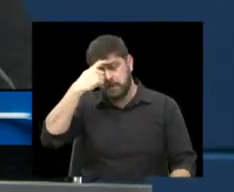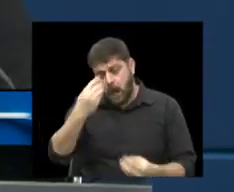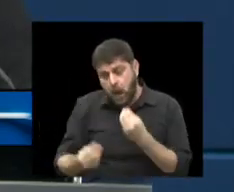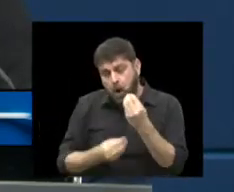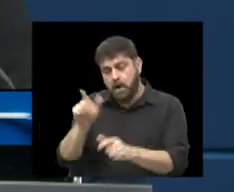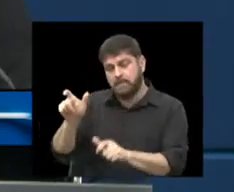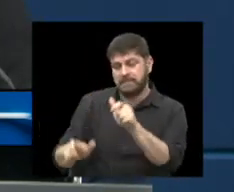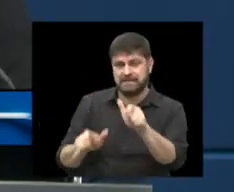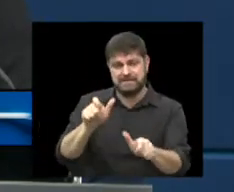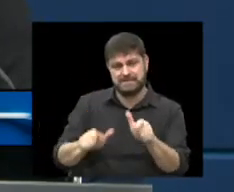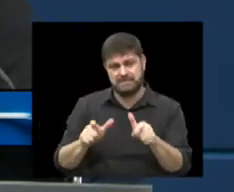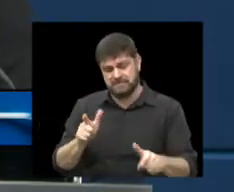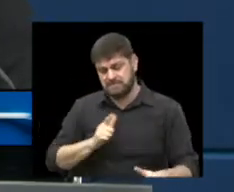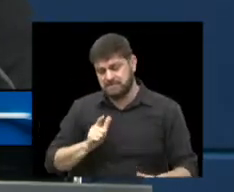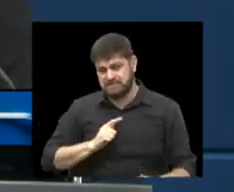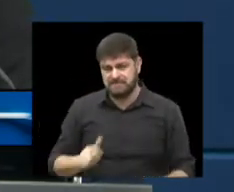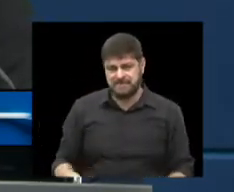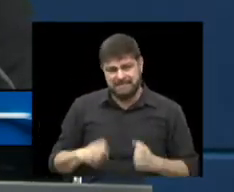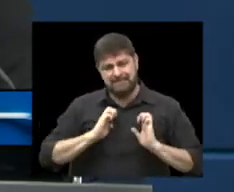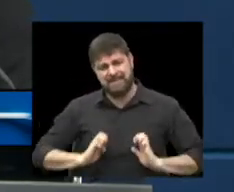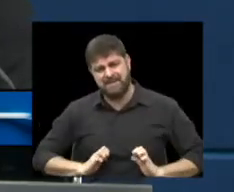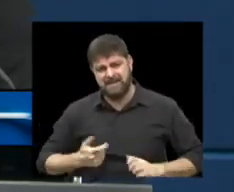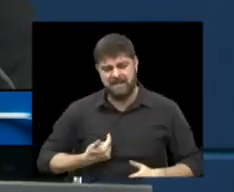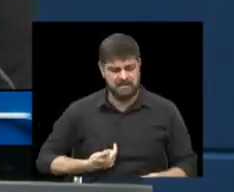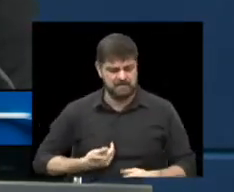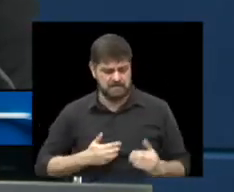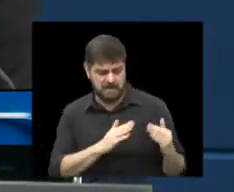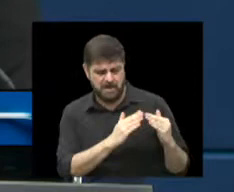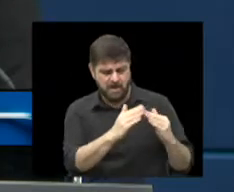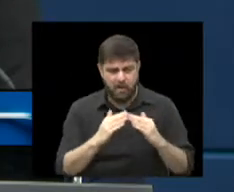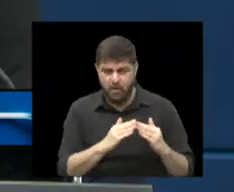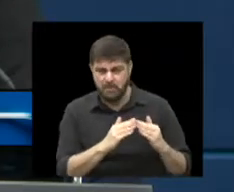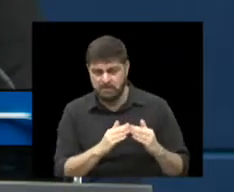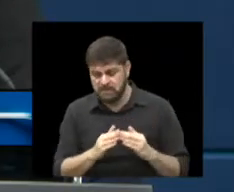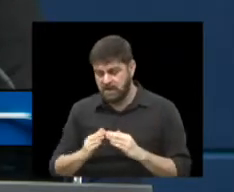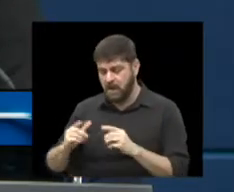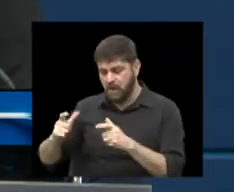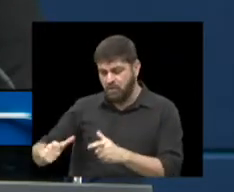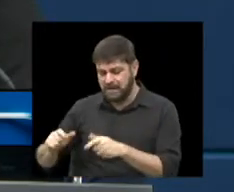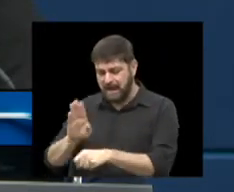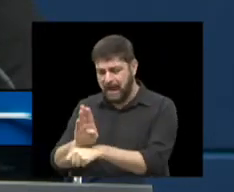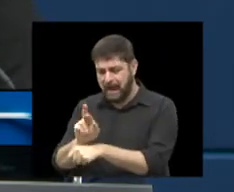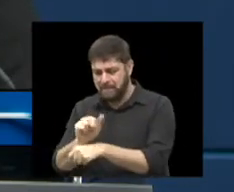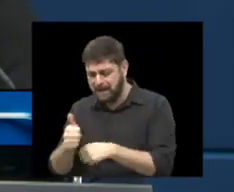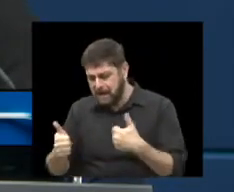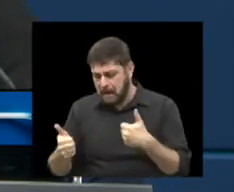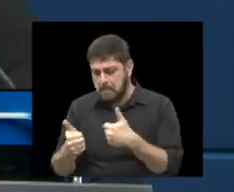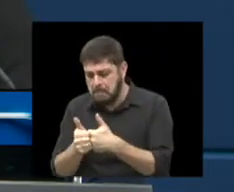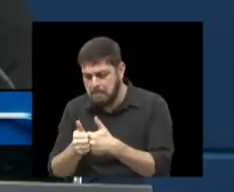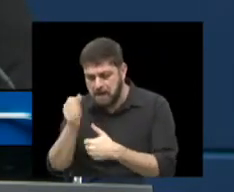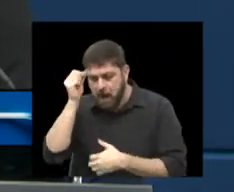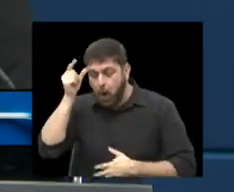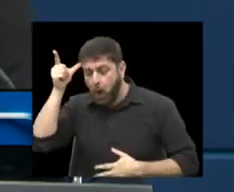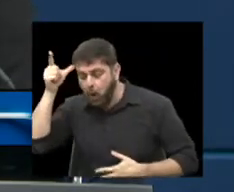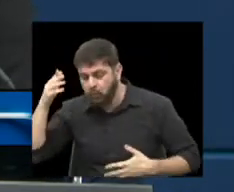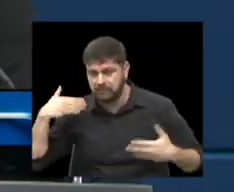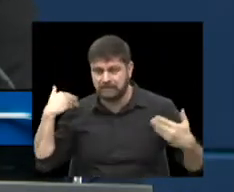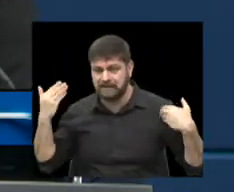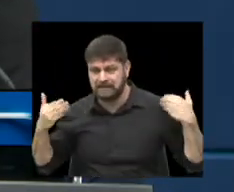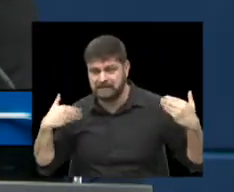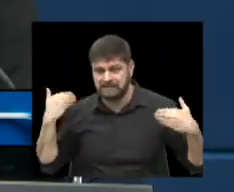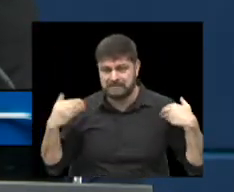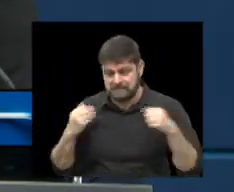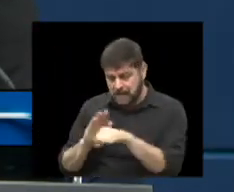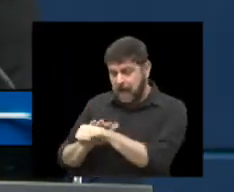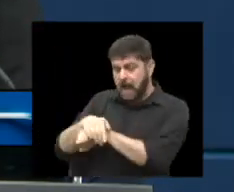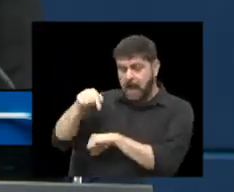pessoas devem se portar, como lidar, como compatibilizar o trabalho, o lazer, a cultura das pessoas que vivem